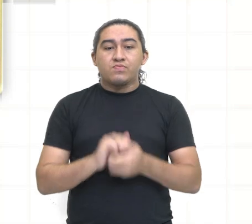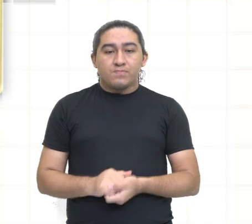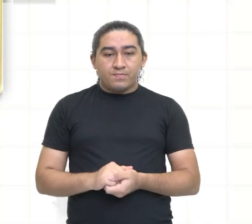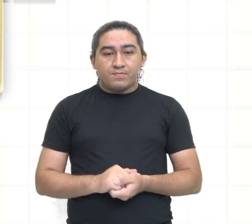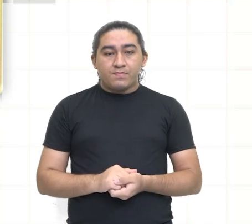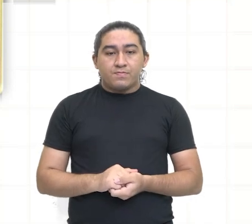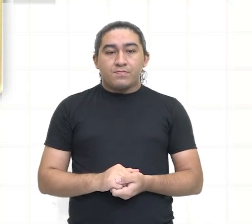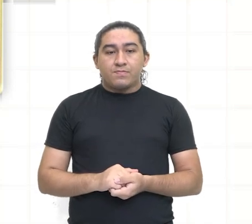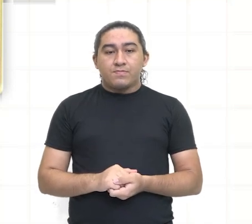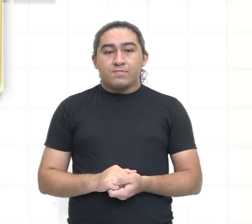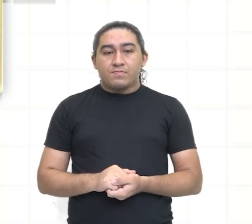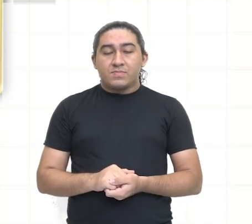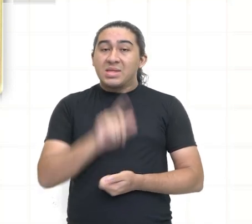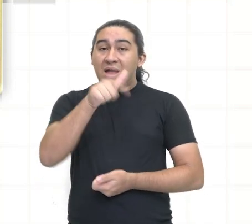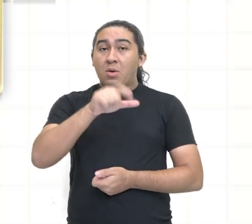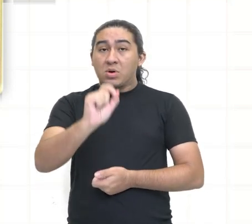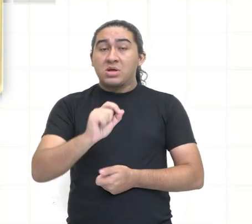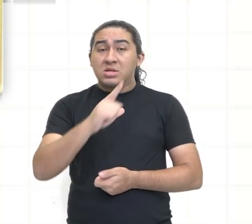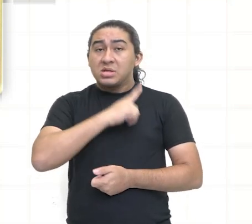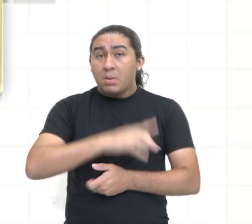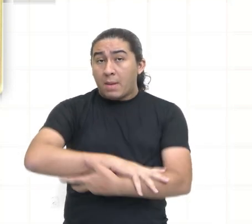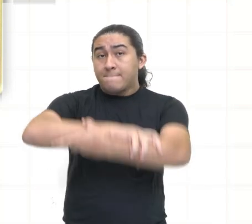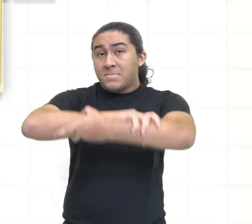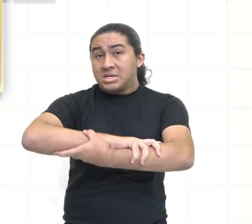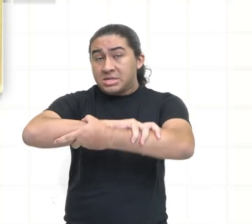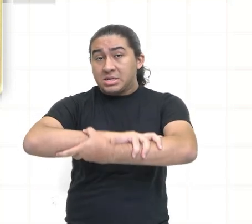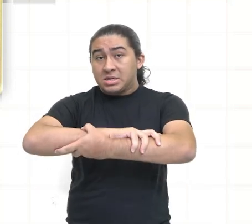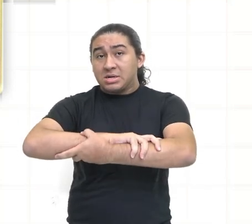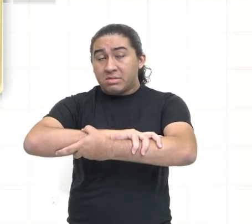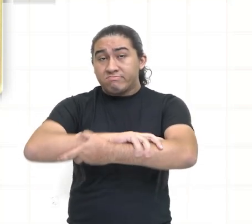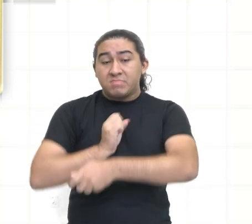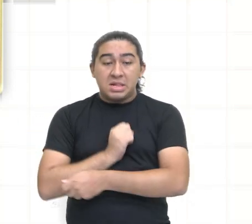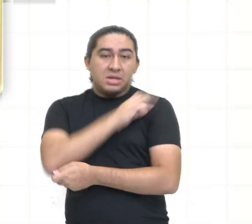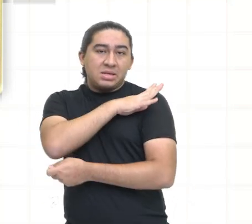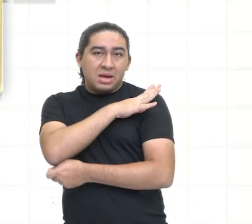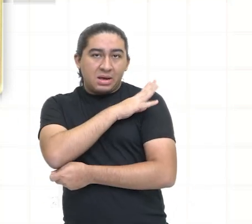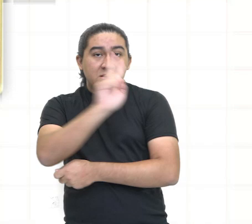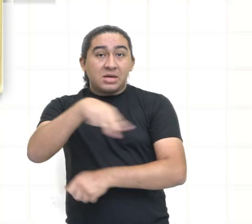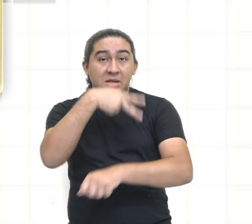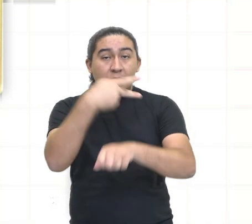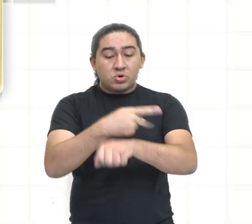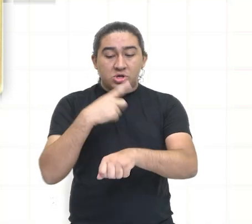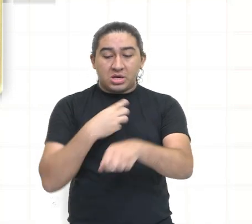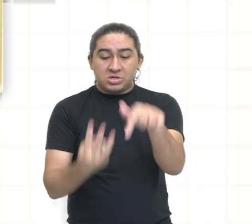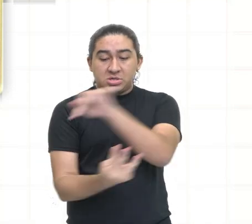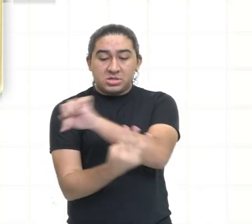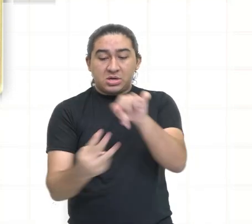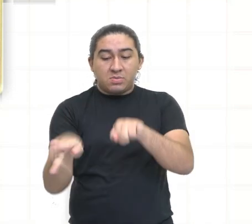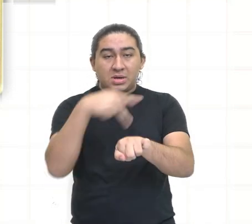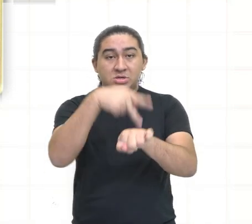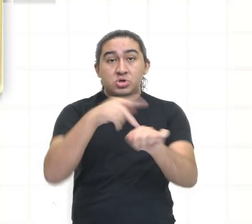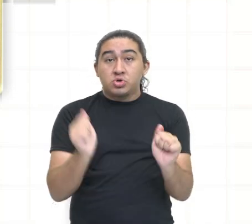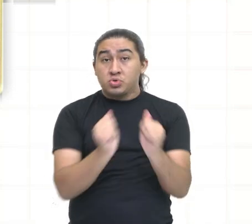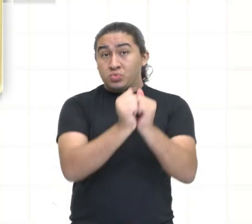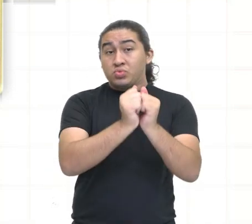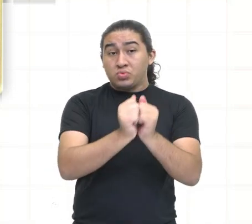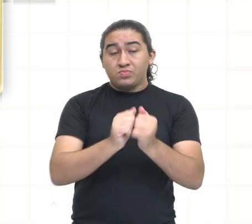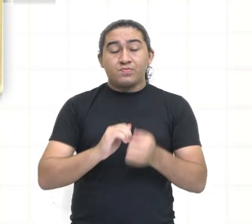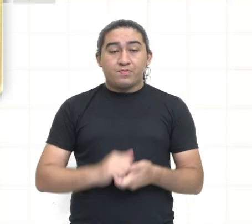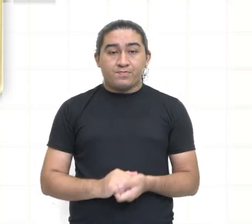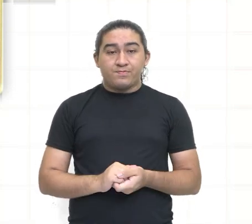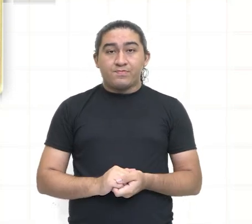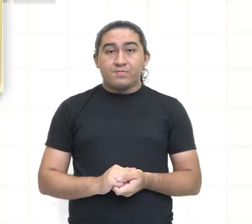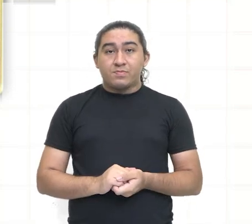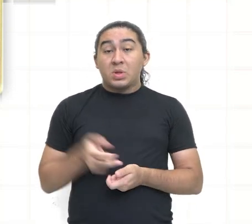é justamente essa aliança militar que surgiu após ali a união desses três países, tá, gente?